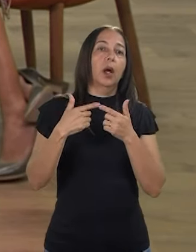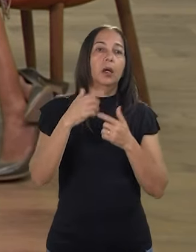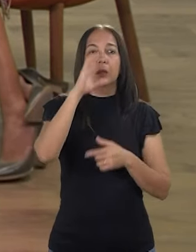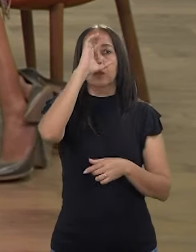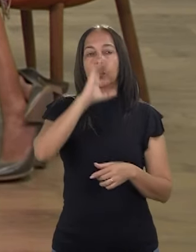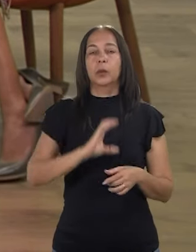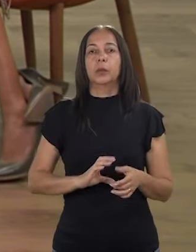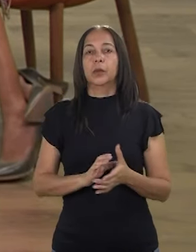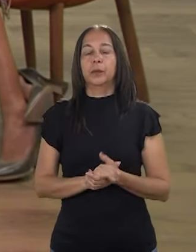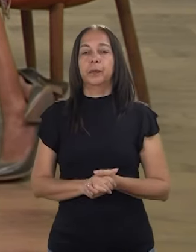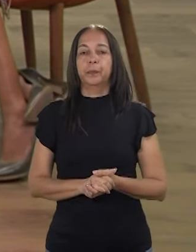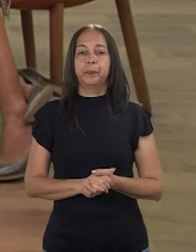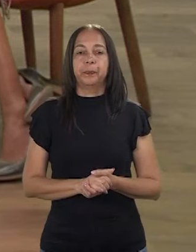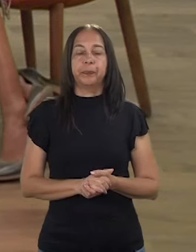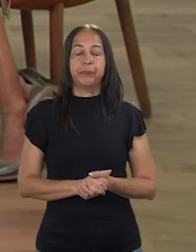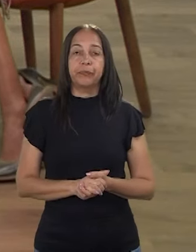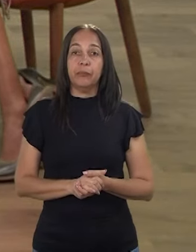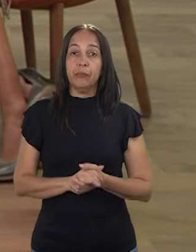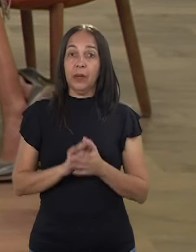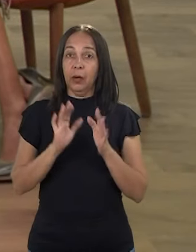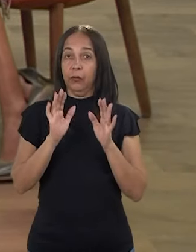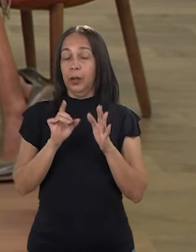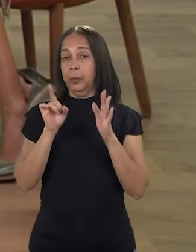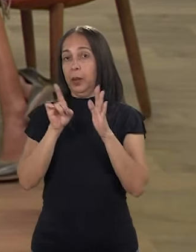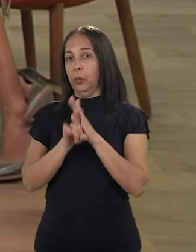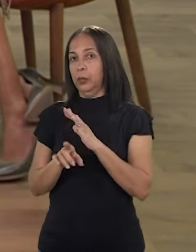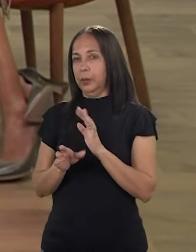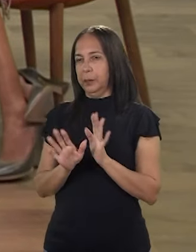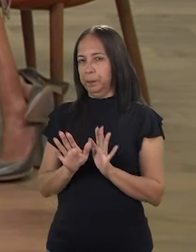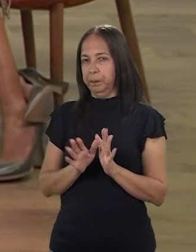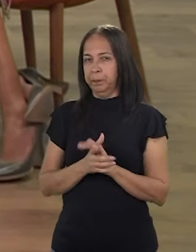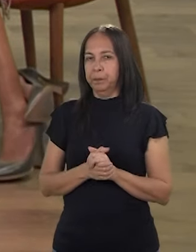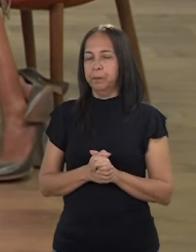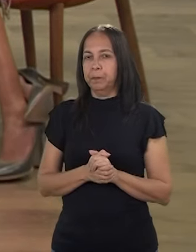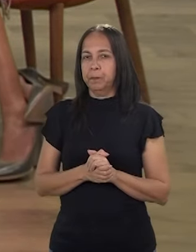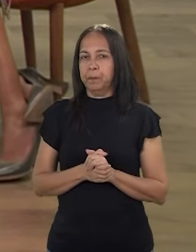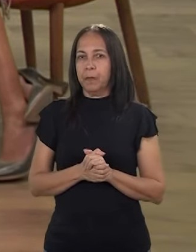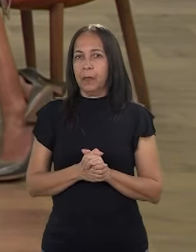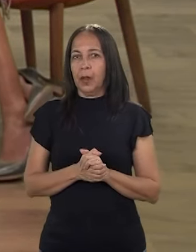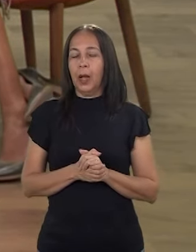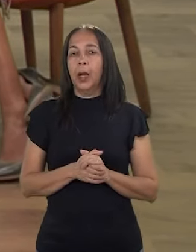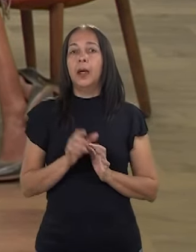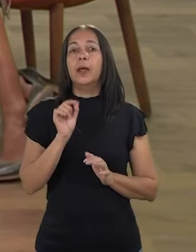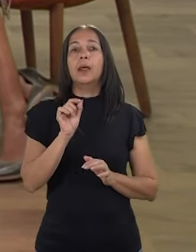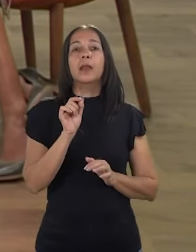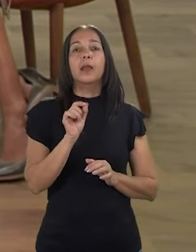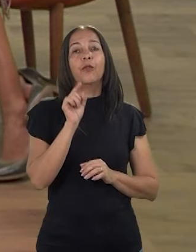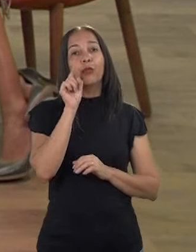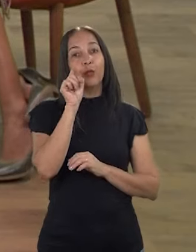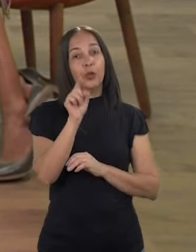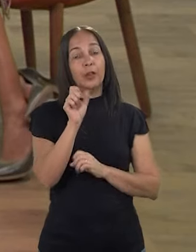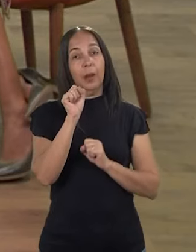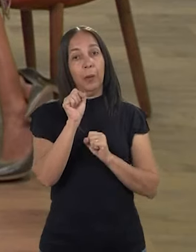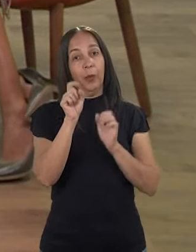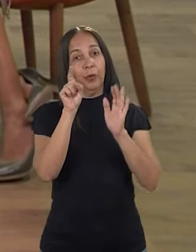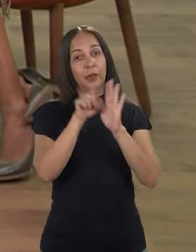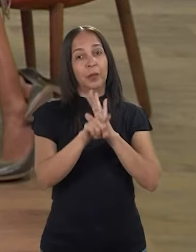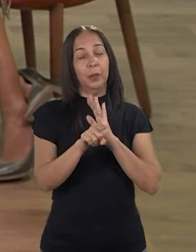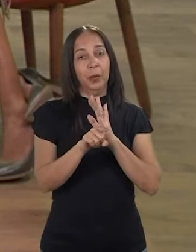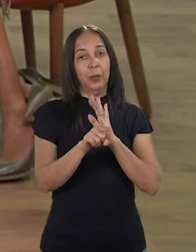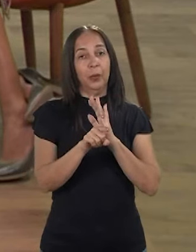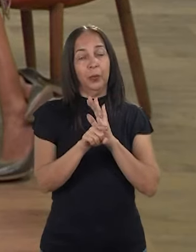de de comportamento eu acabei me empolgando um pouco com a pergunta então vou deixar um pouquinho de perguntar e deixar para quem nos acompanha fazer uma